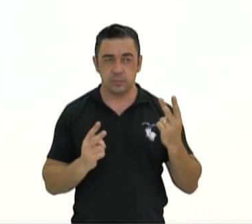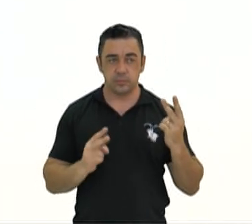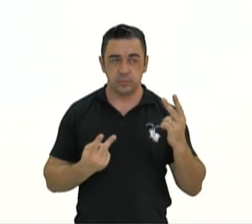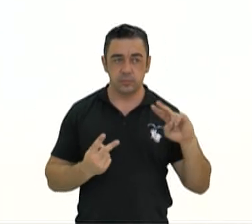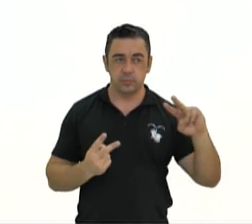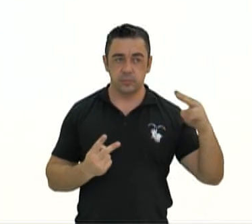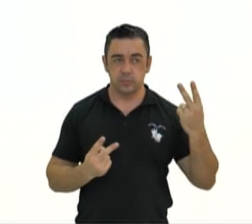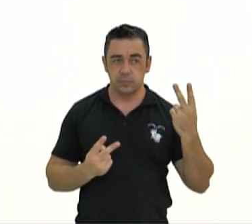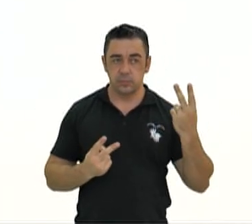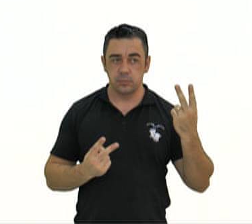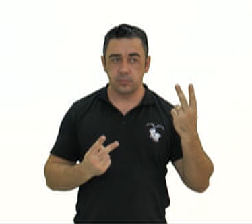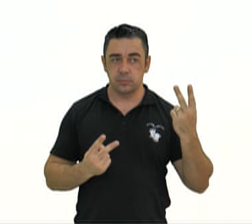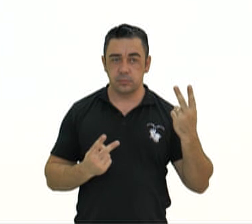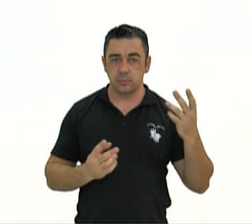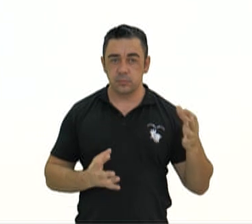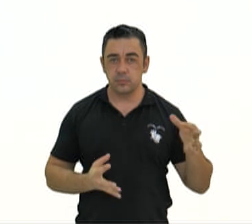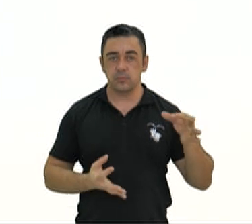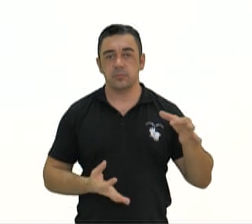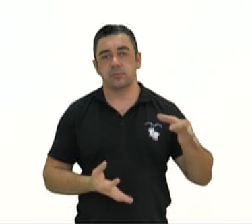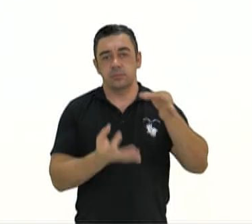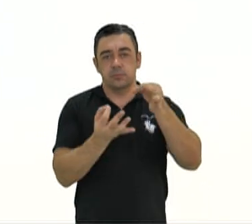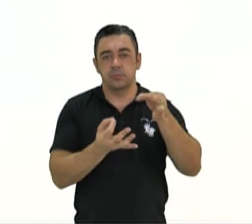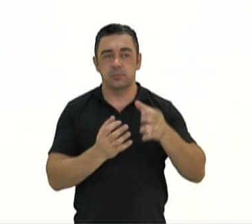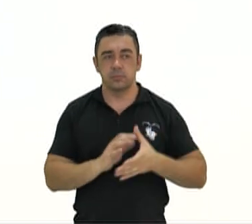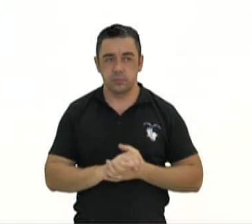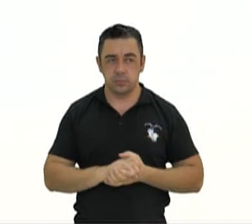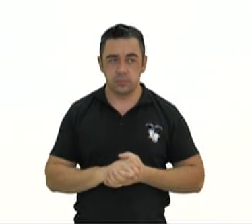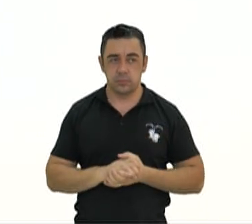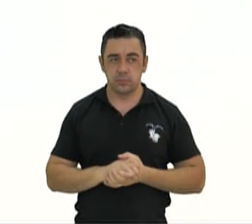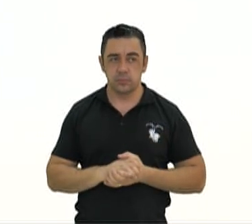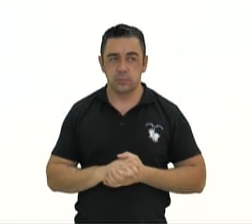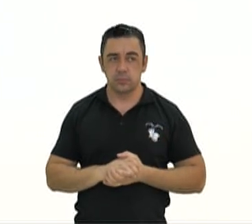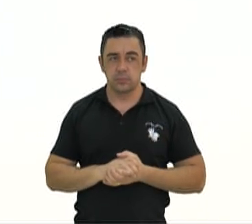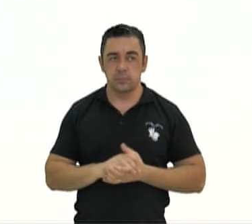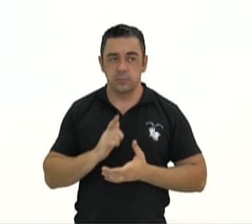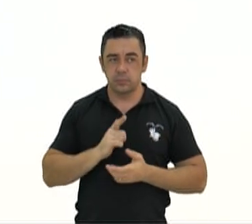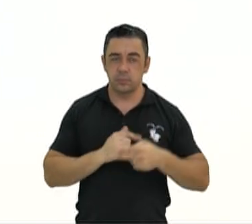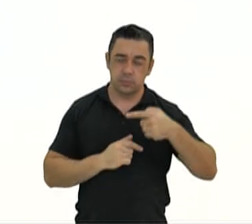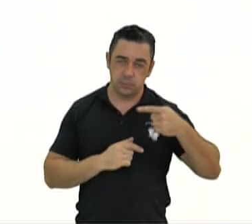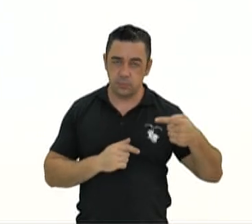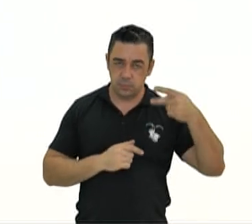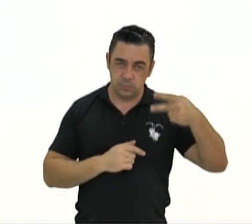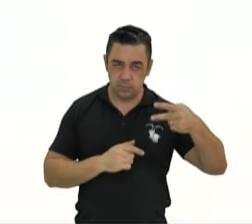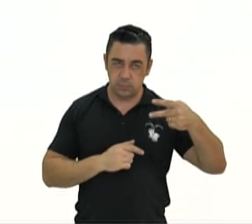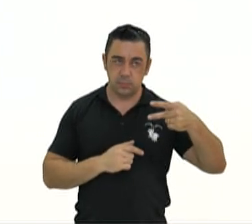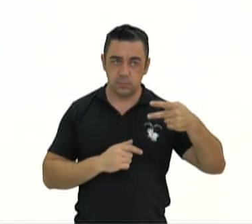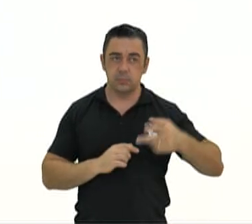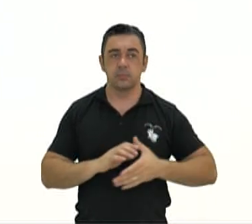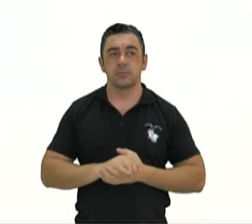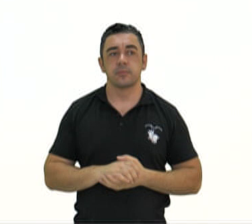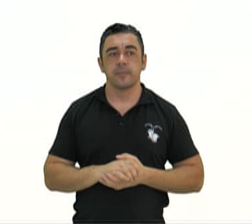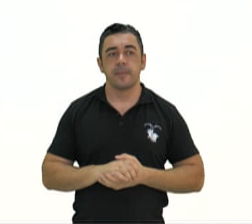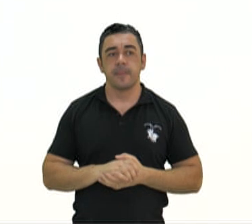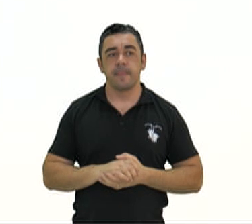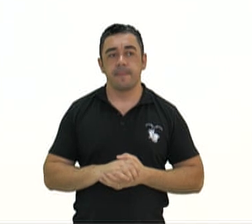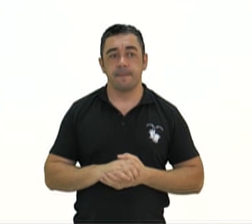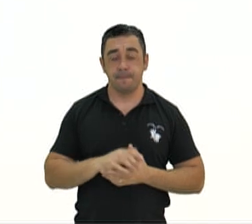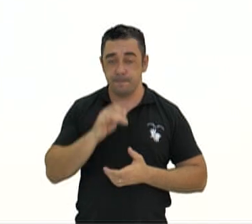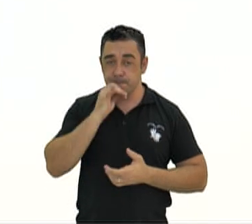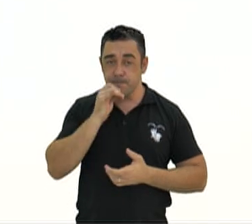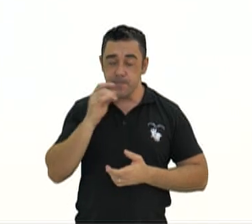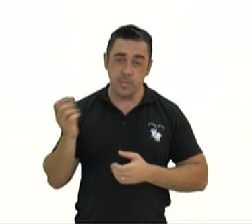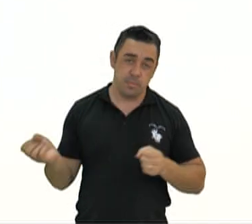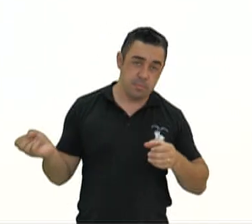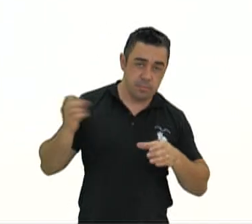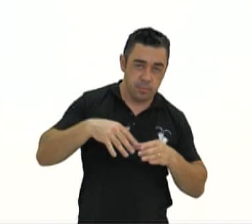hidrogênio, ele atrai mais o elétron, então tem 2 hidrogênios, ele vai ficar com carga 2 negativos. Quando o hidrogênio